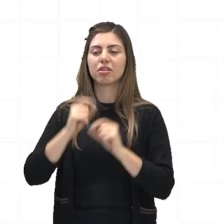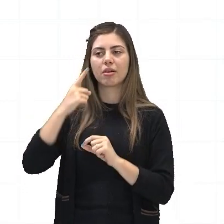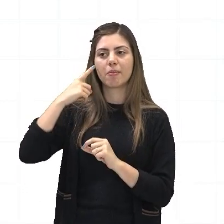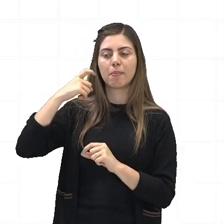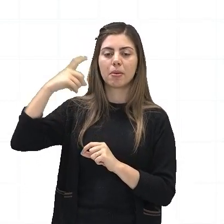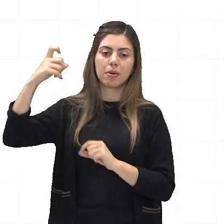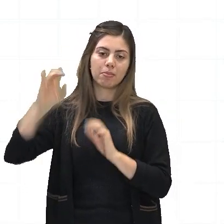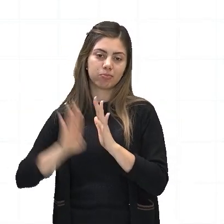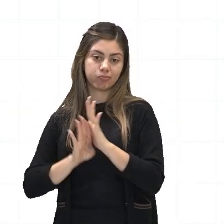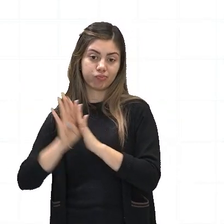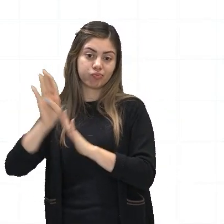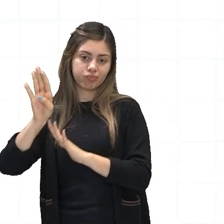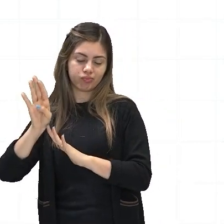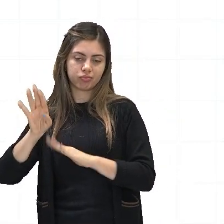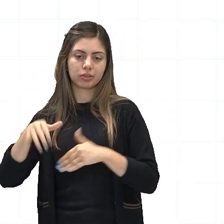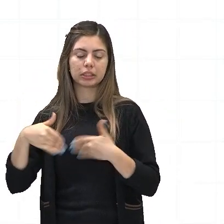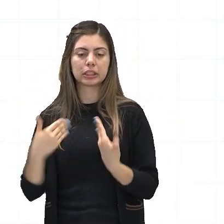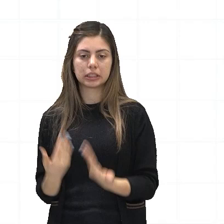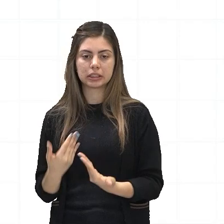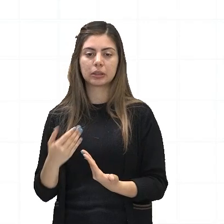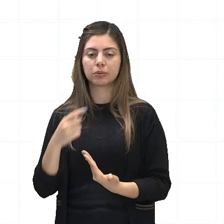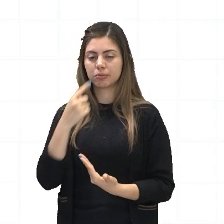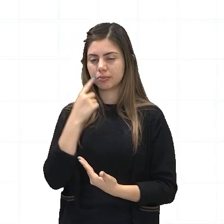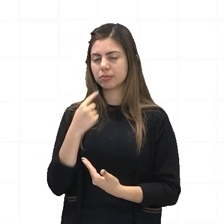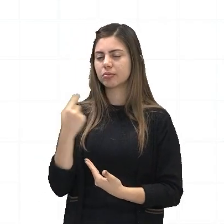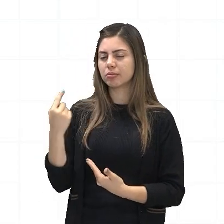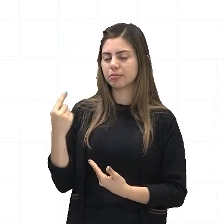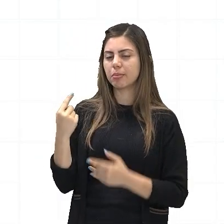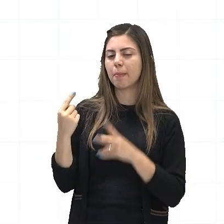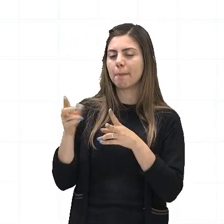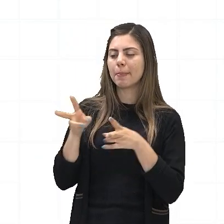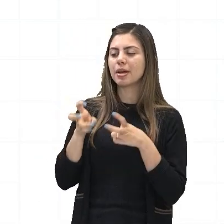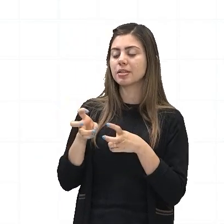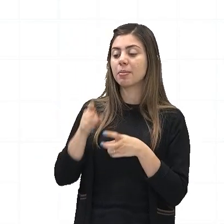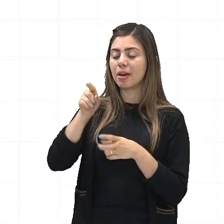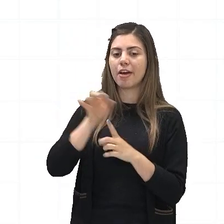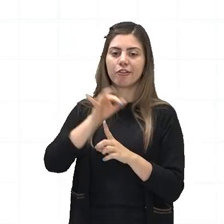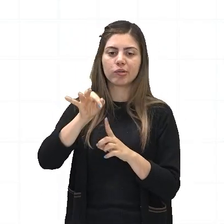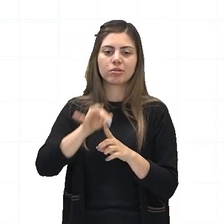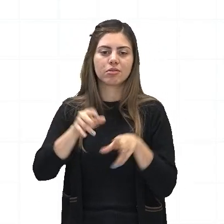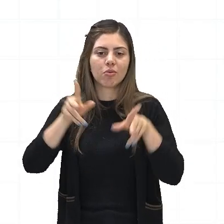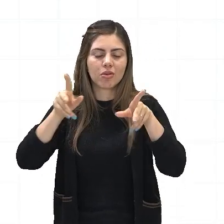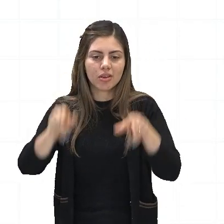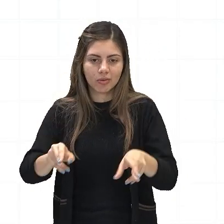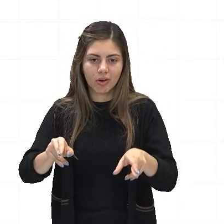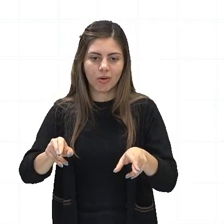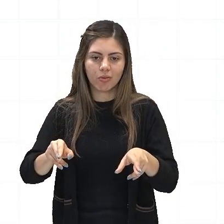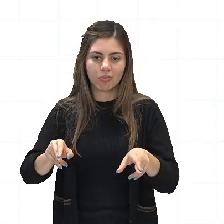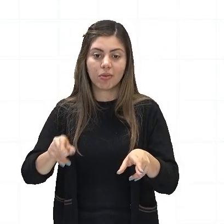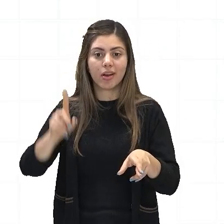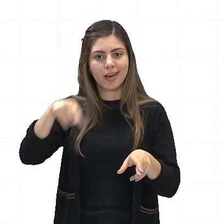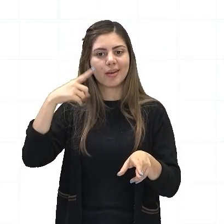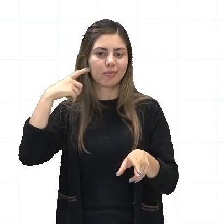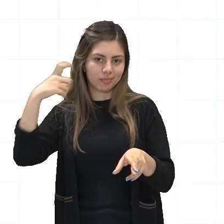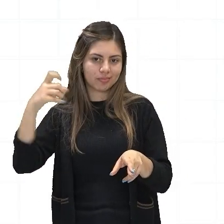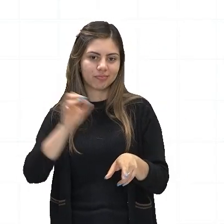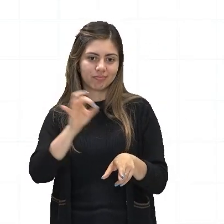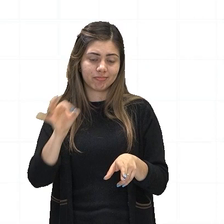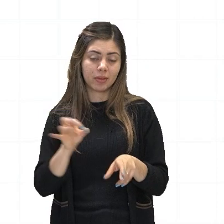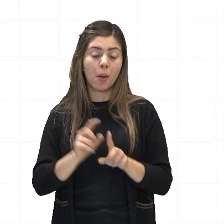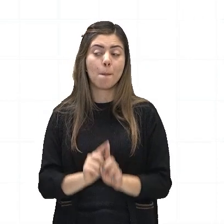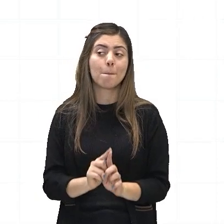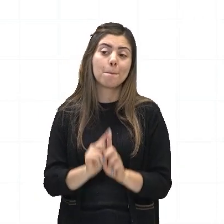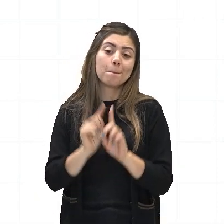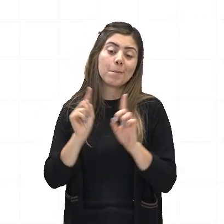intenso do som também. Então, a gente está observando ali que eles têm a mesma função, que é justamente emitir som, né? Só que